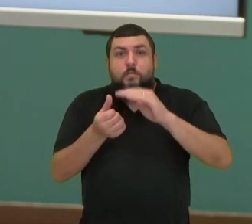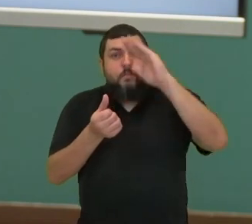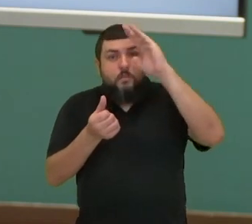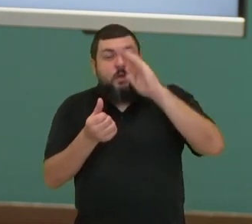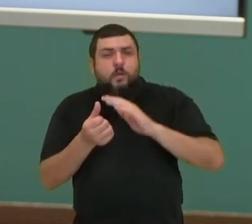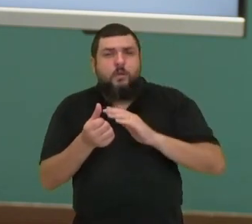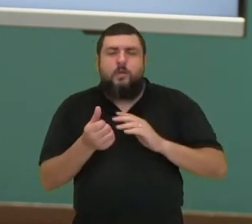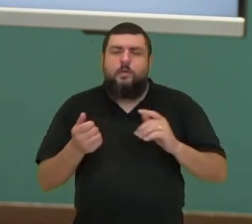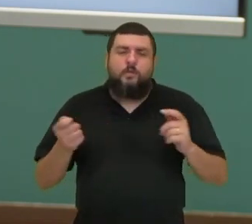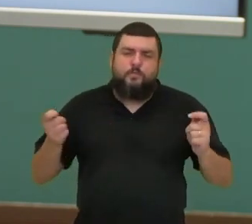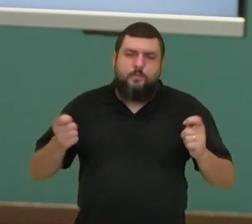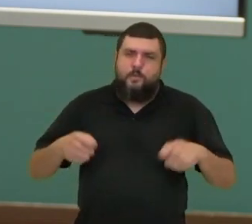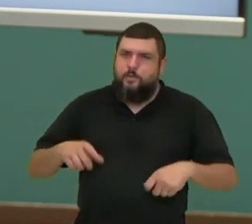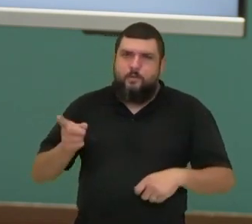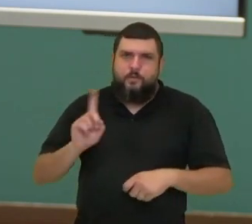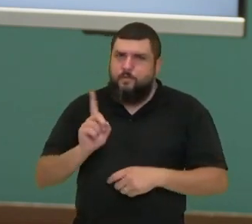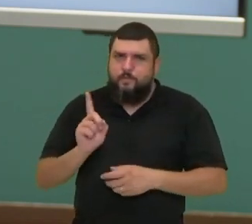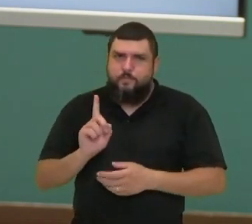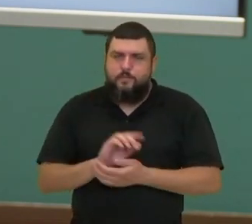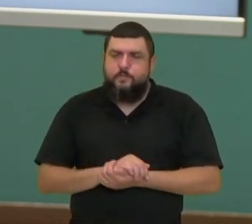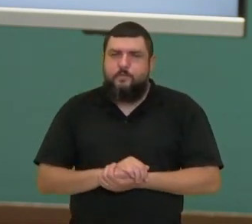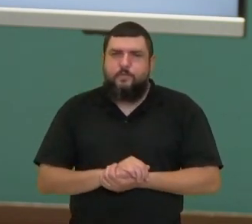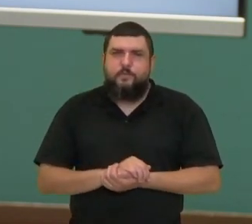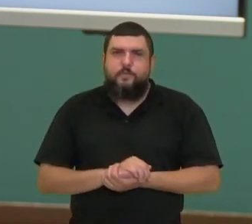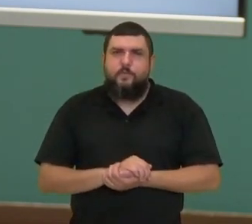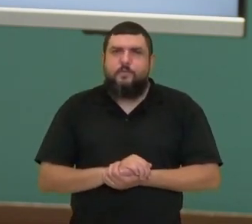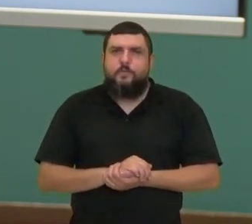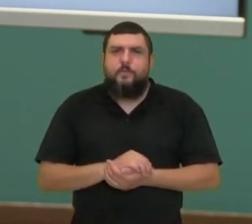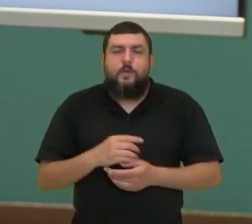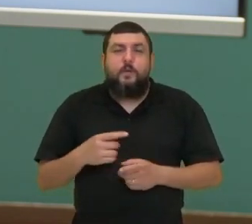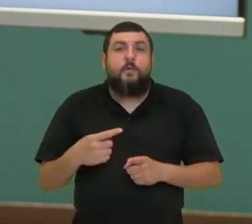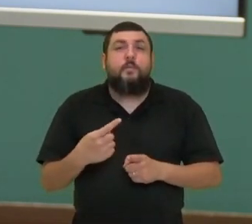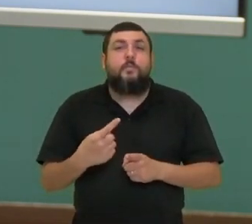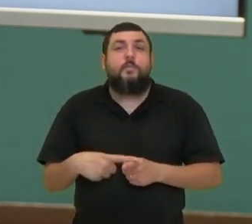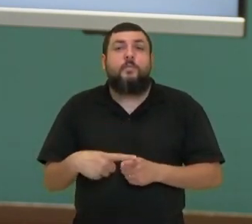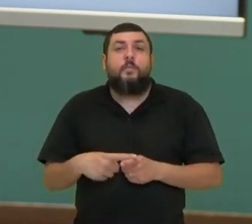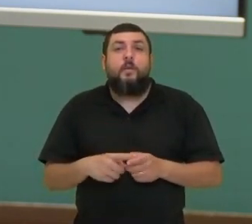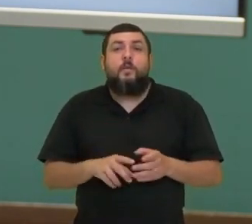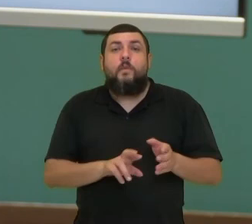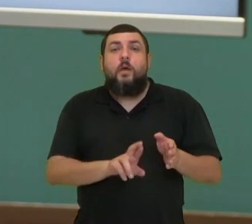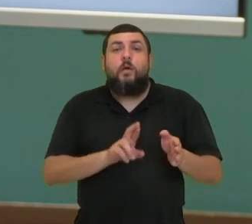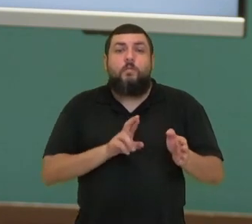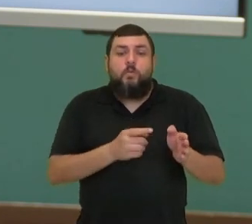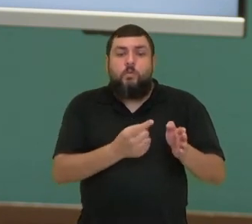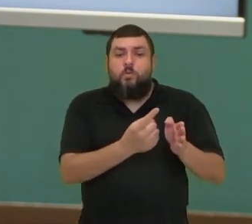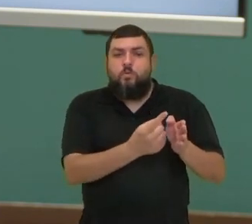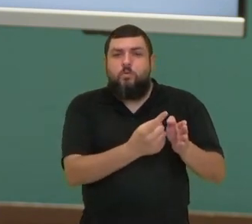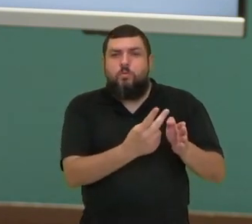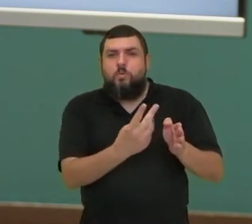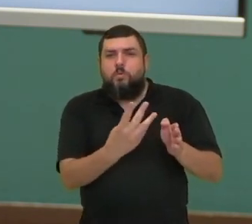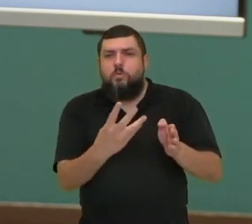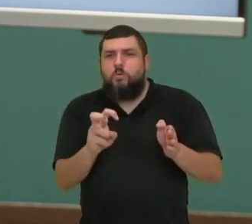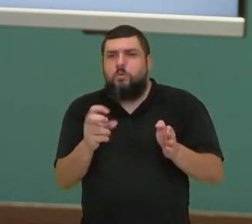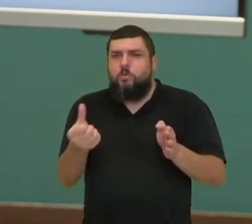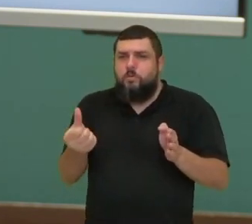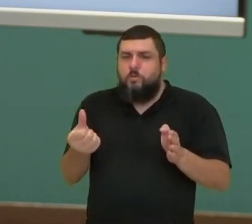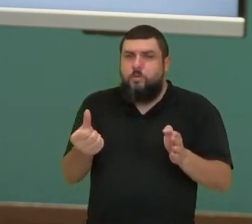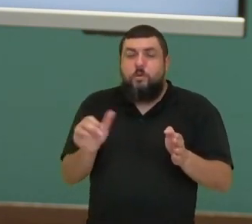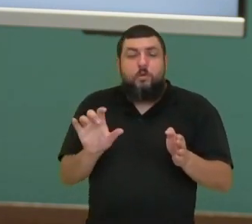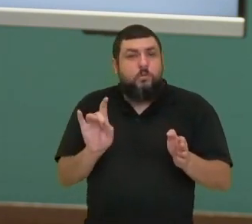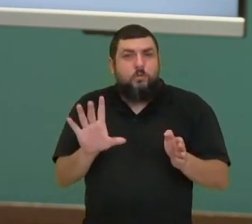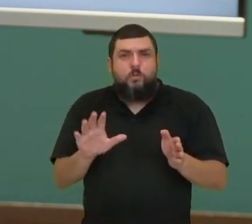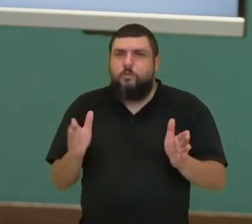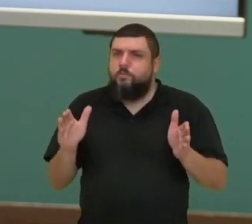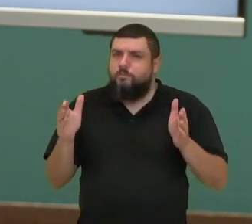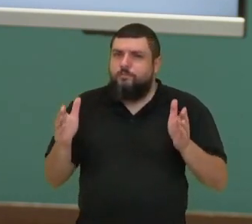não será possível, porque ele só vai ter respostas de 1 até 6 e não maior